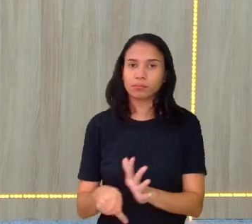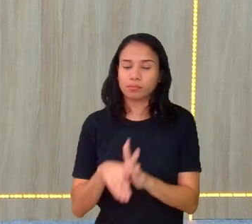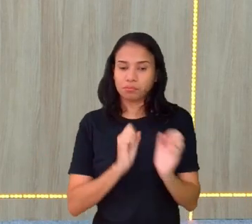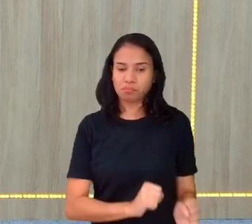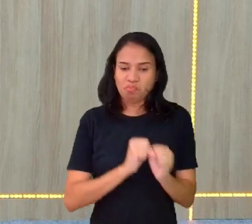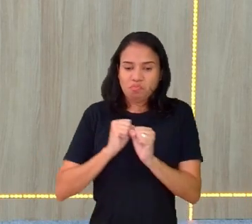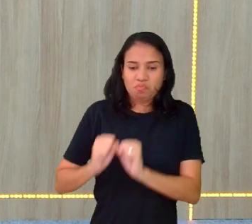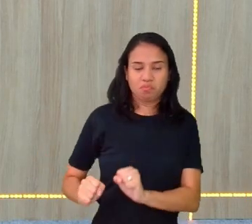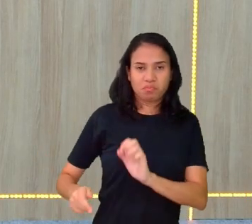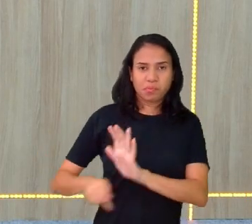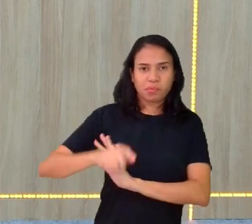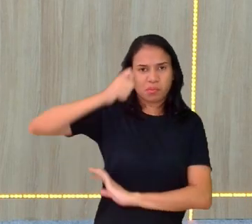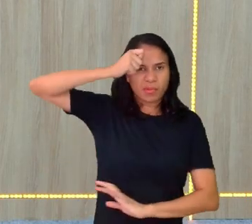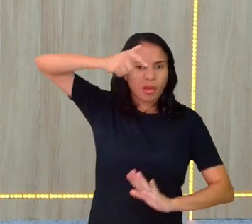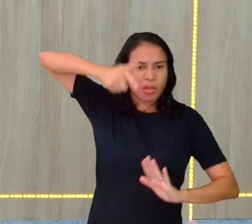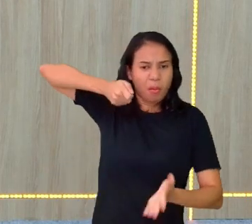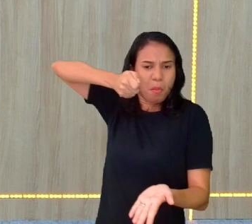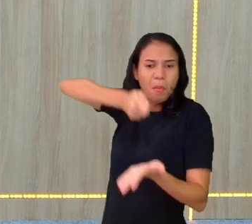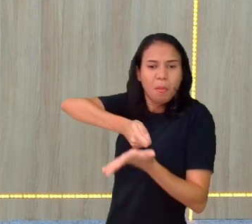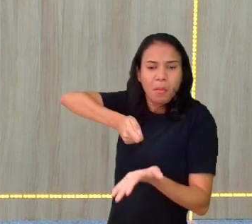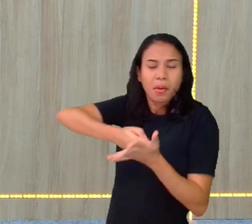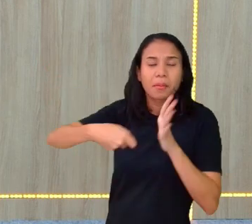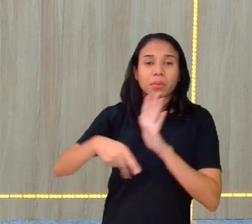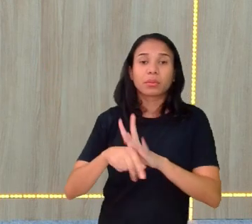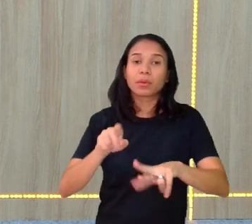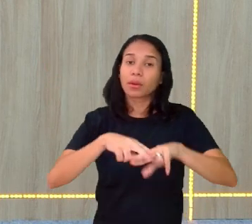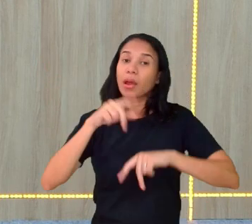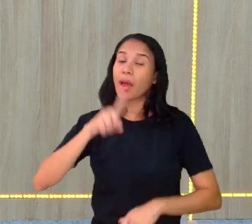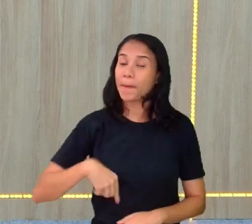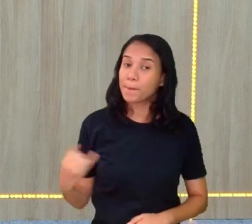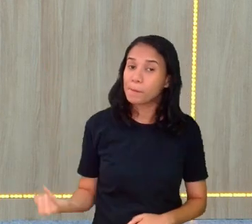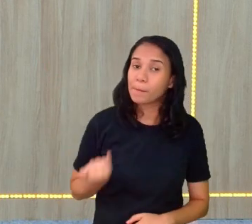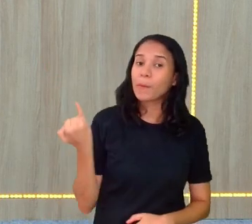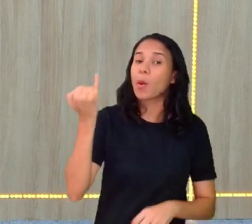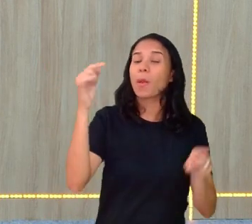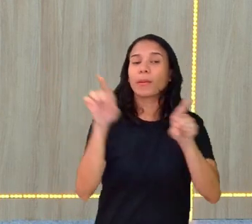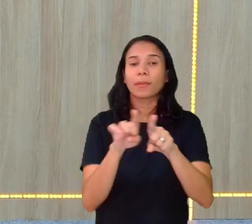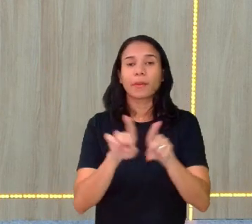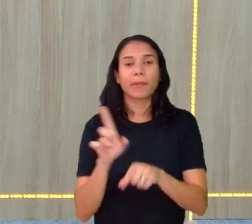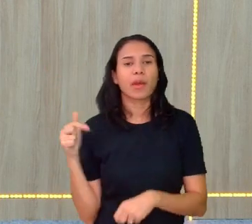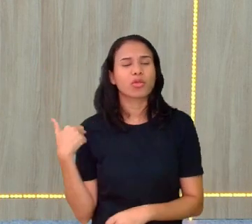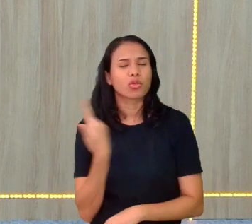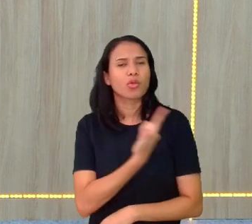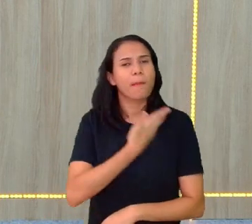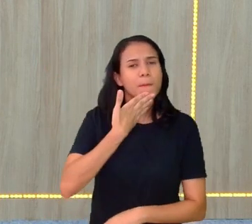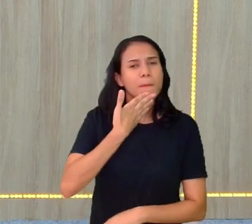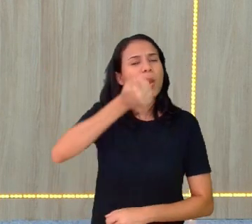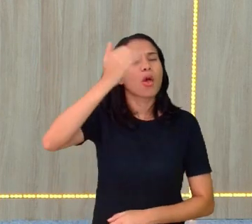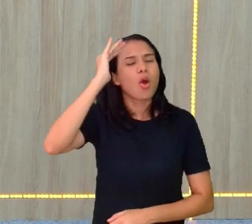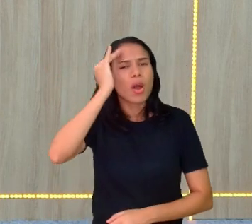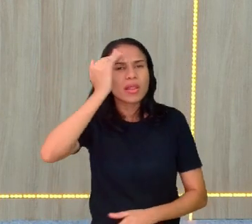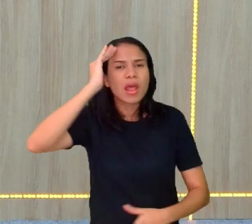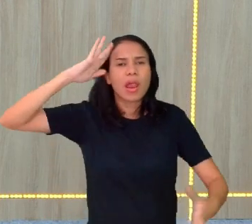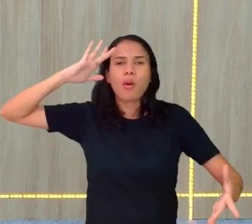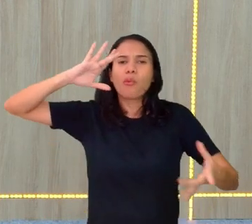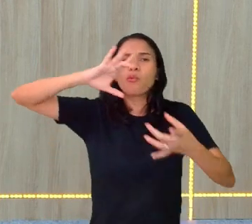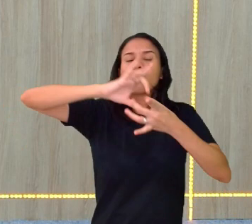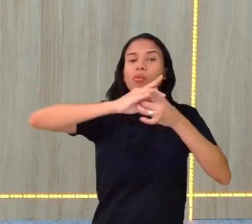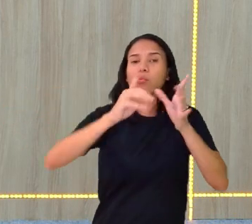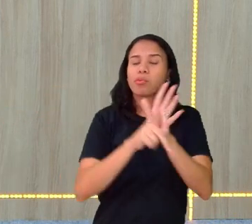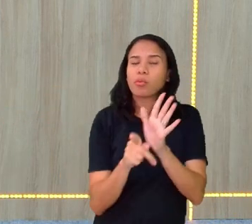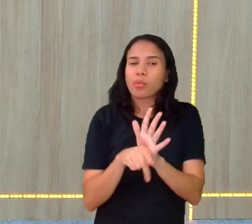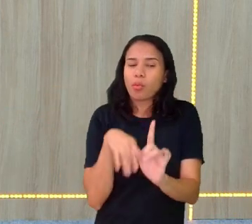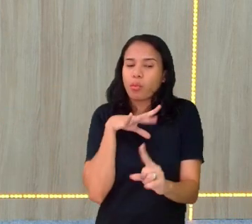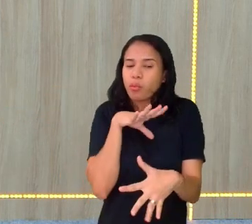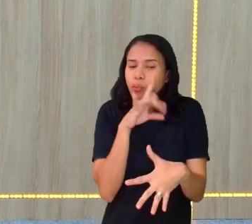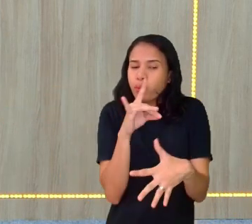poder ideológico na realidade, né? Então é importante também a gente tratar de entender essas